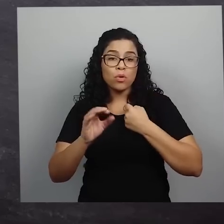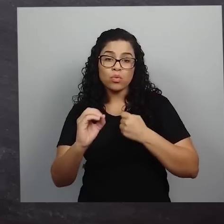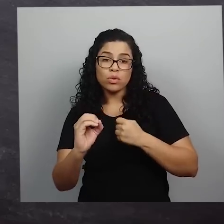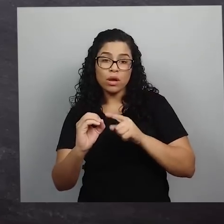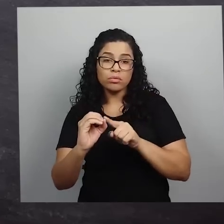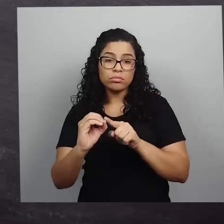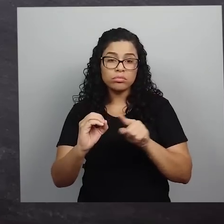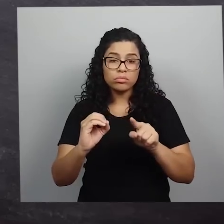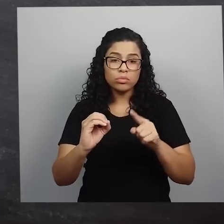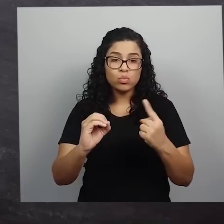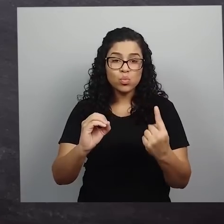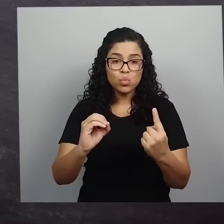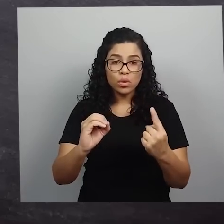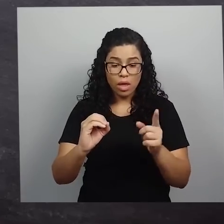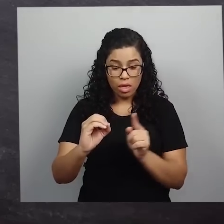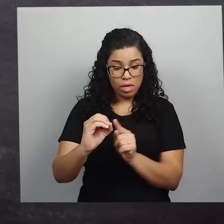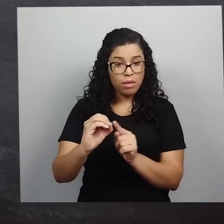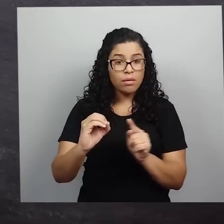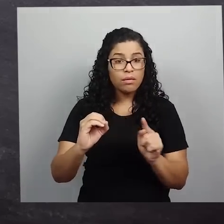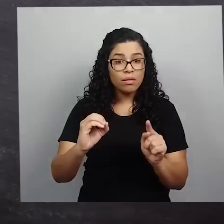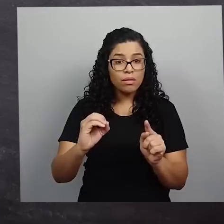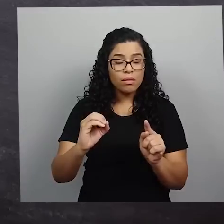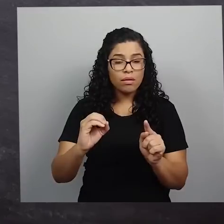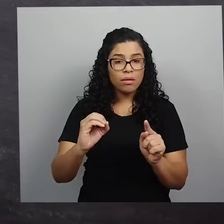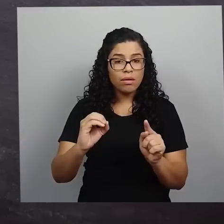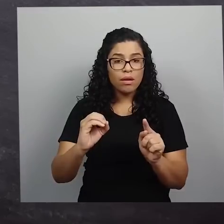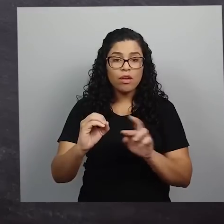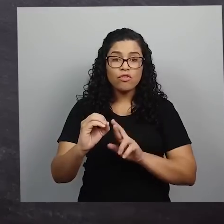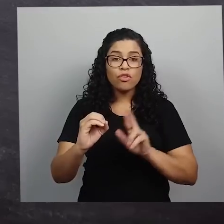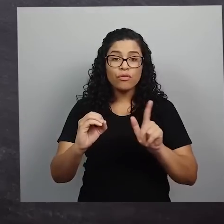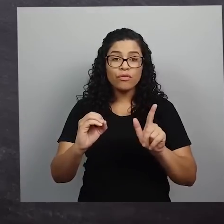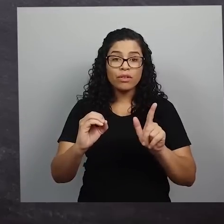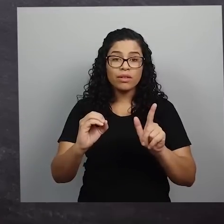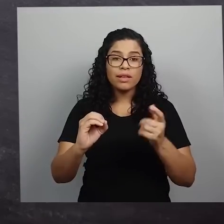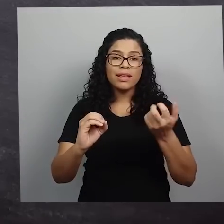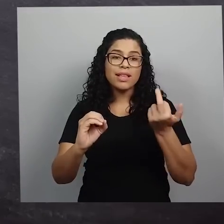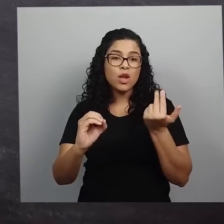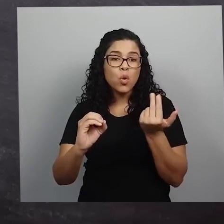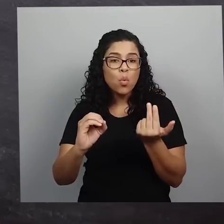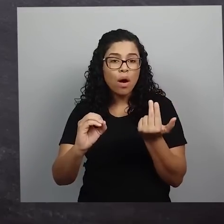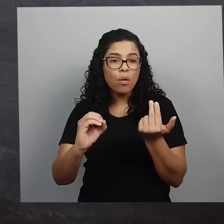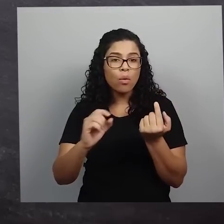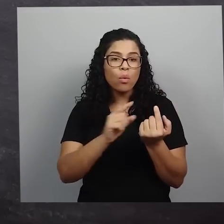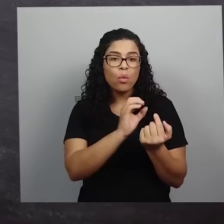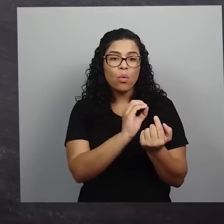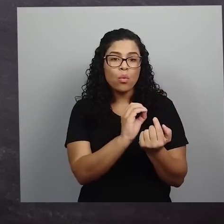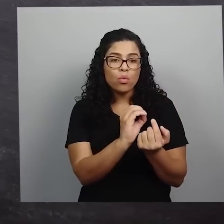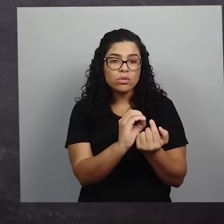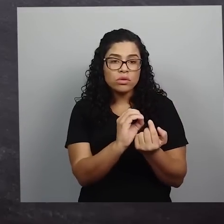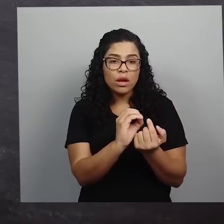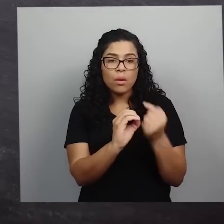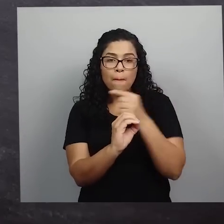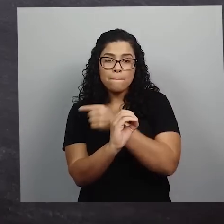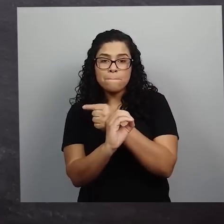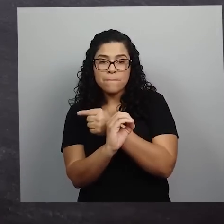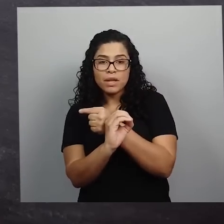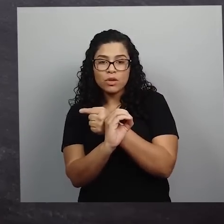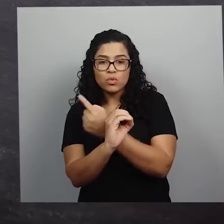são iguais. Então, do 0 até o 1 é a mesma distância do 0 até o menos